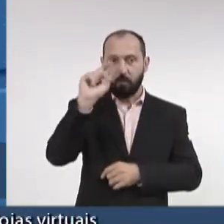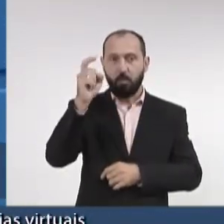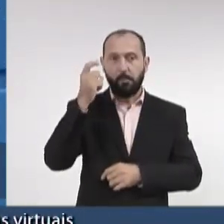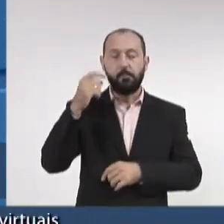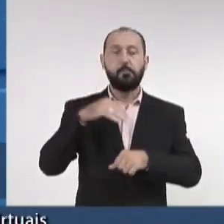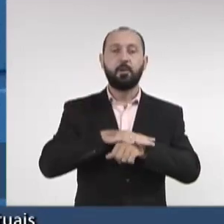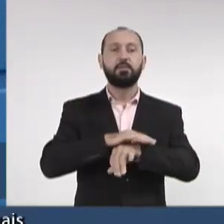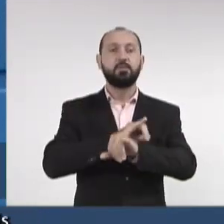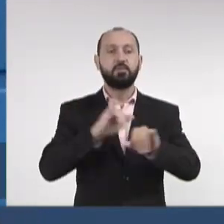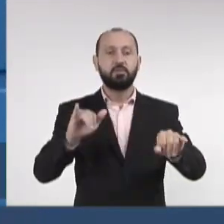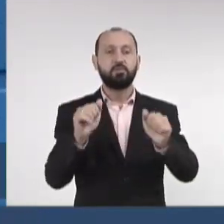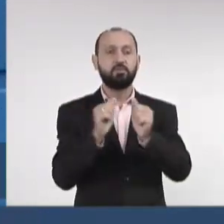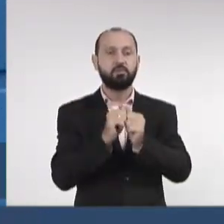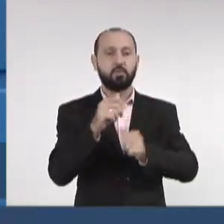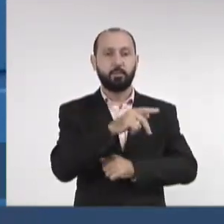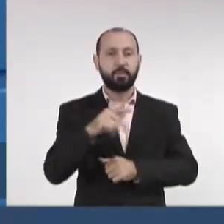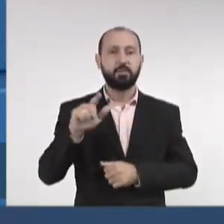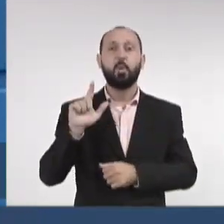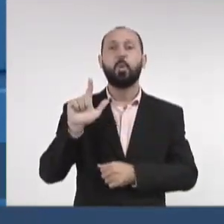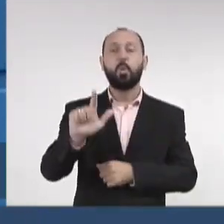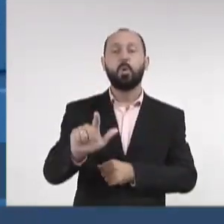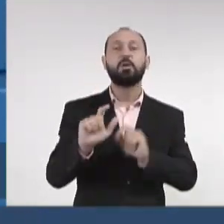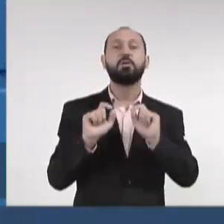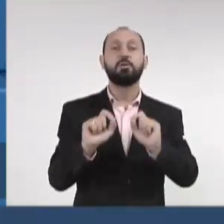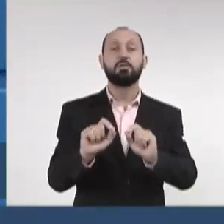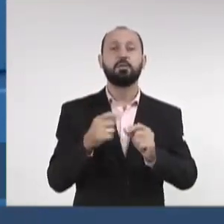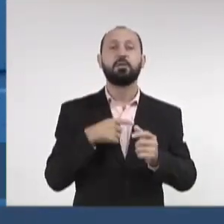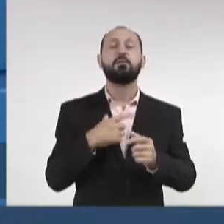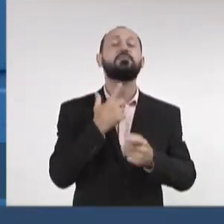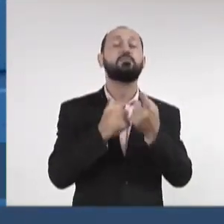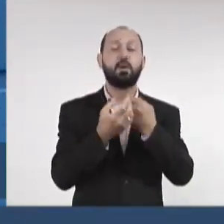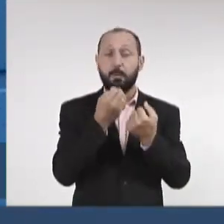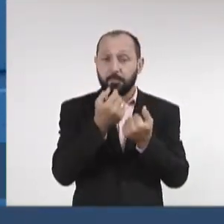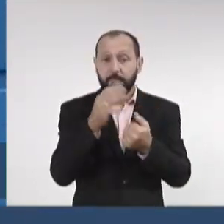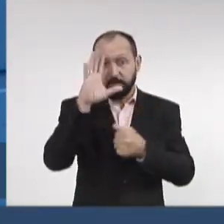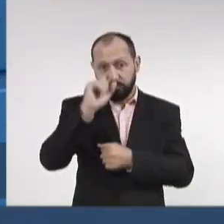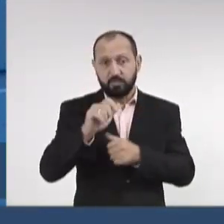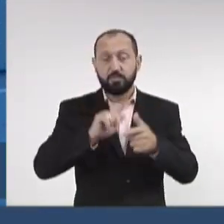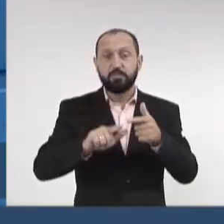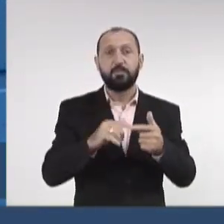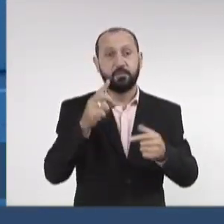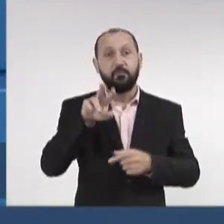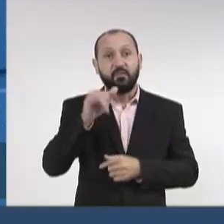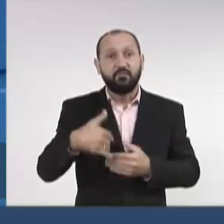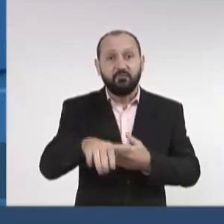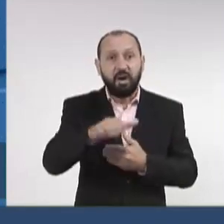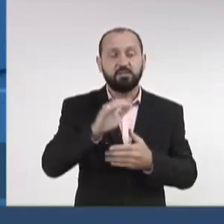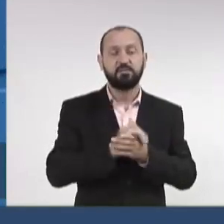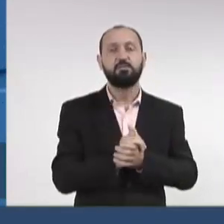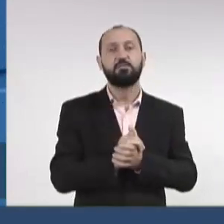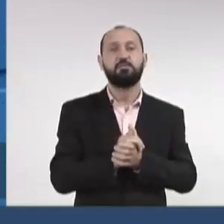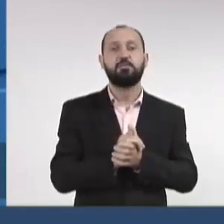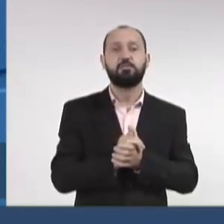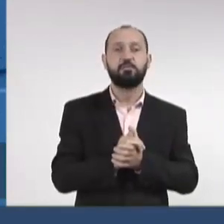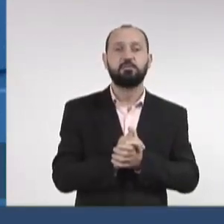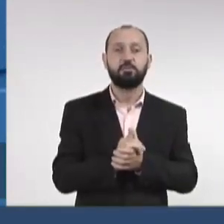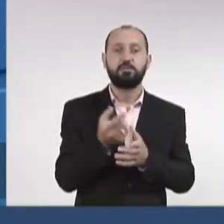a reforma agrária, eu quero deixar bem claro isso. Mas o que nós somos contra é a invasão, a